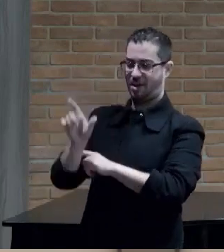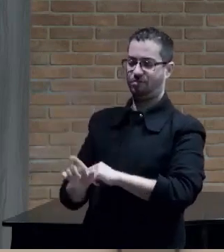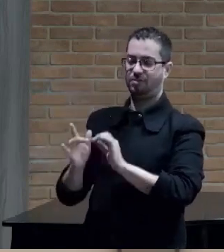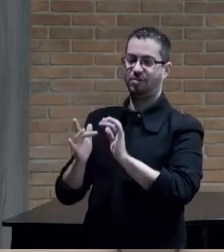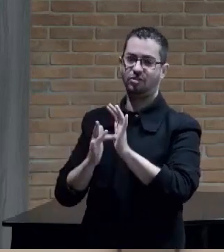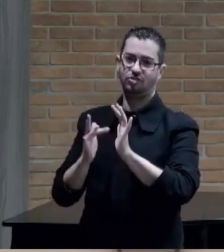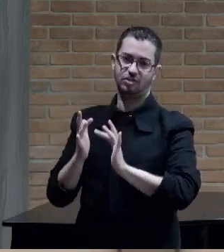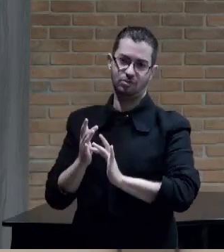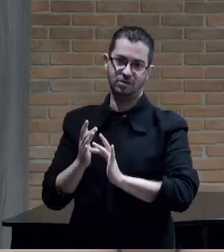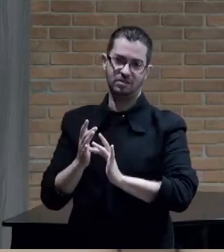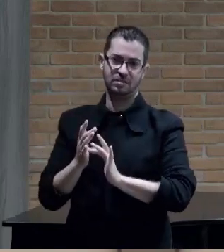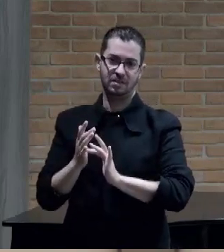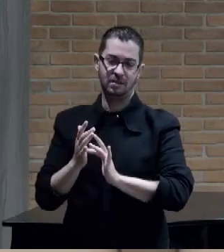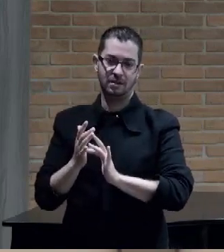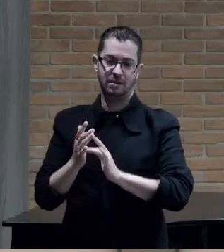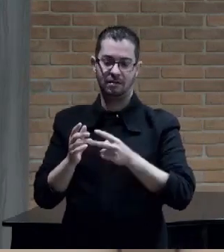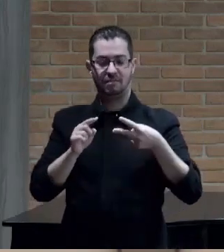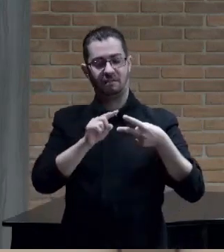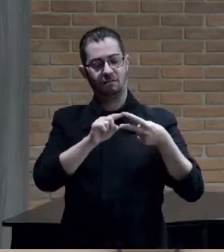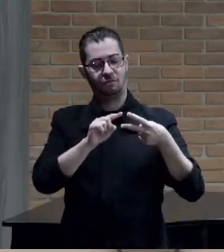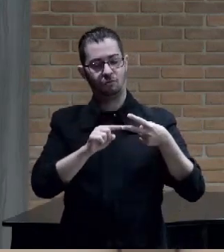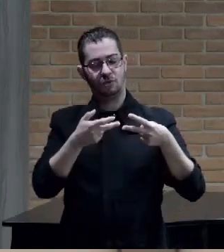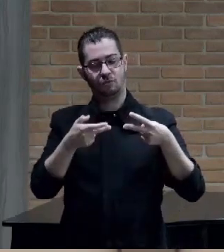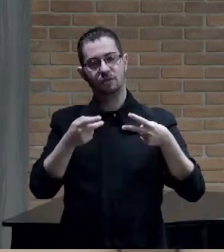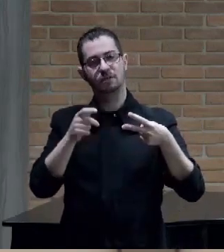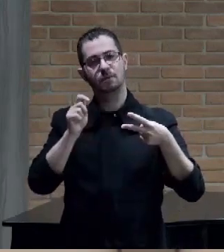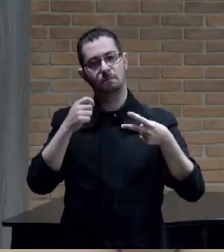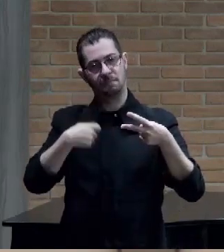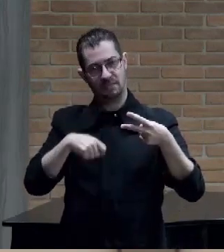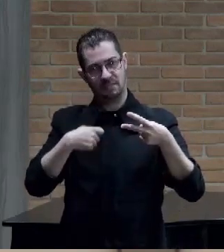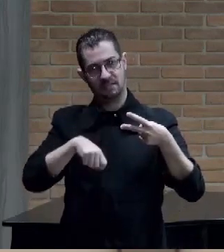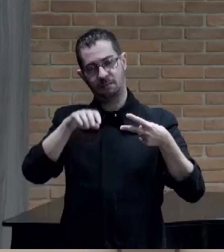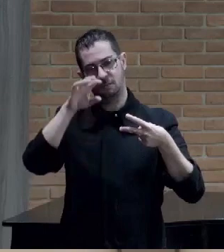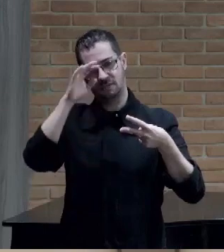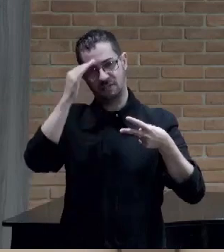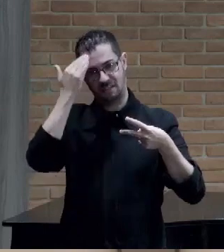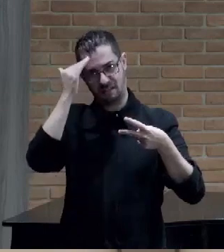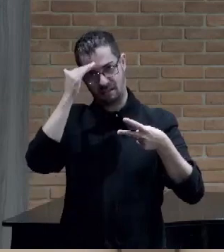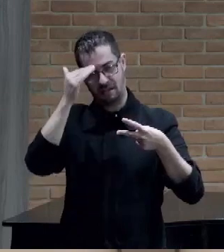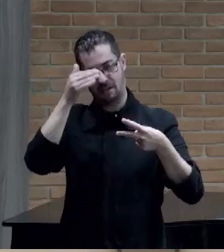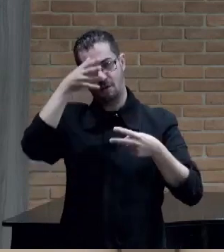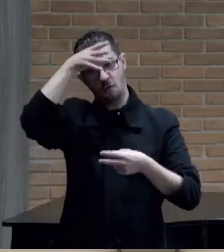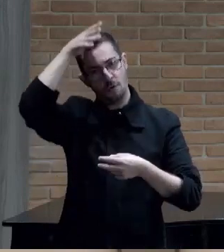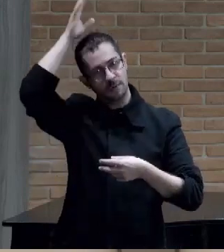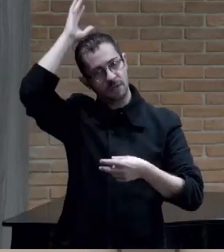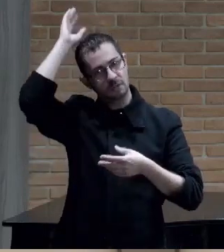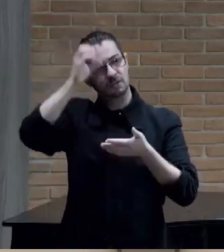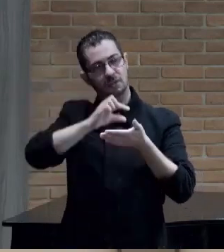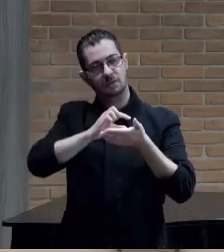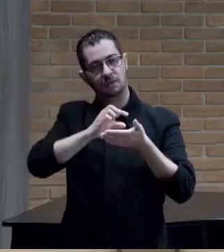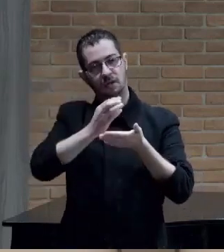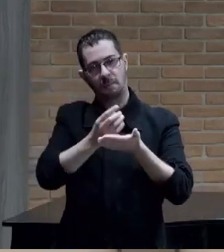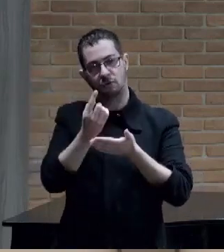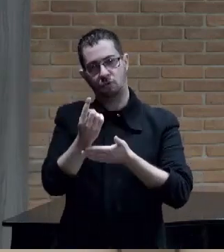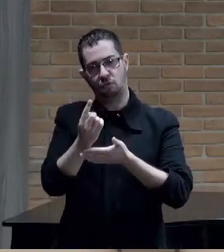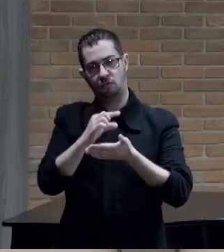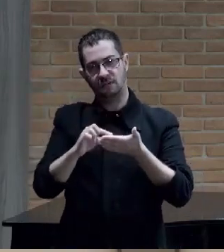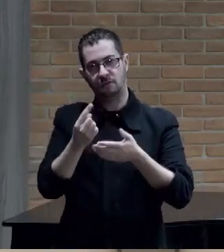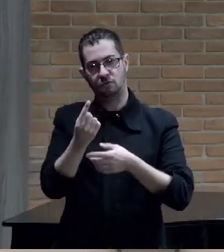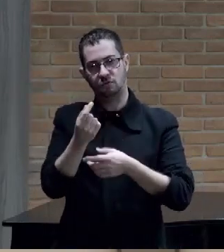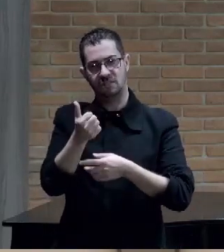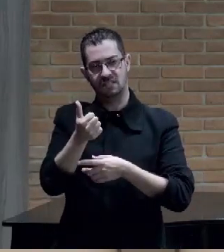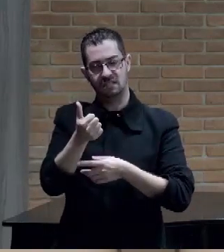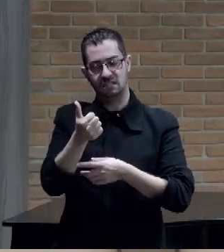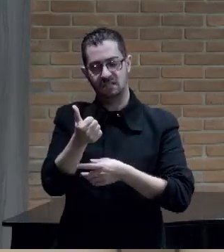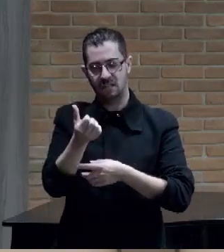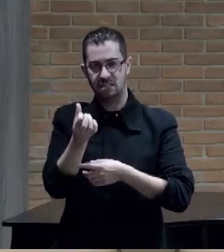nós precisamos compreender. E em Romanos, capítulo 1, versículos 16 e 17, Paulo descreve esse evangelho como